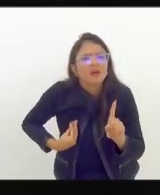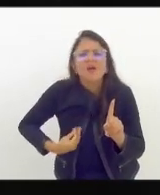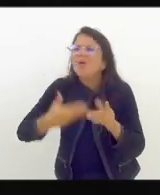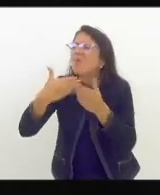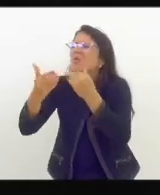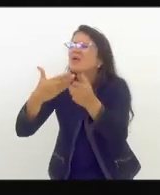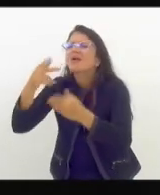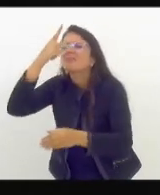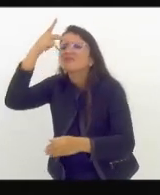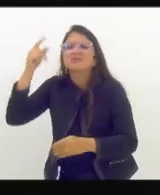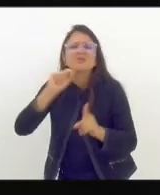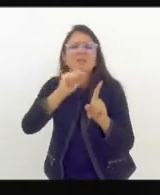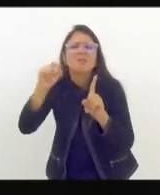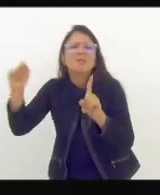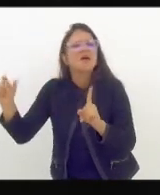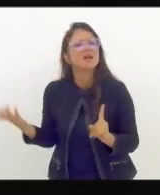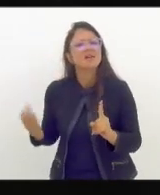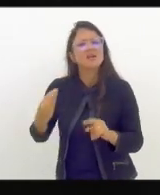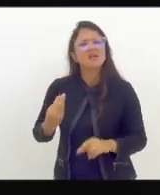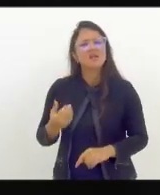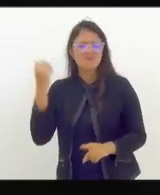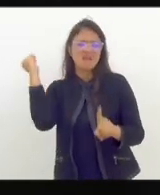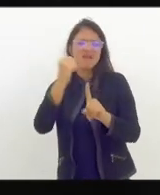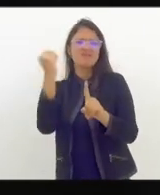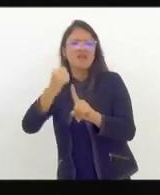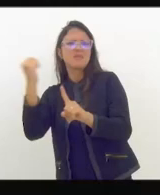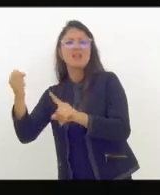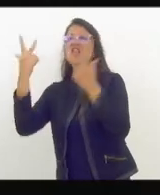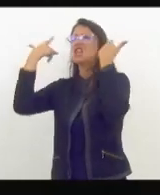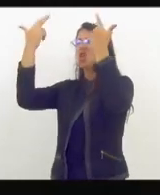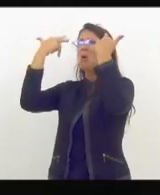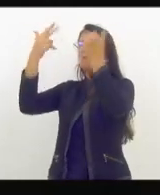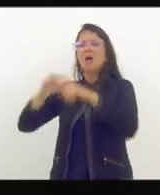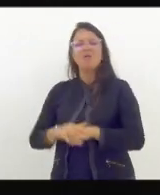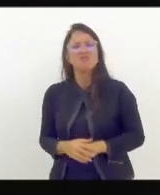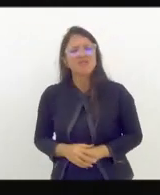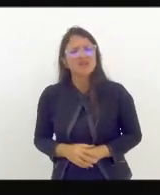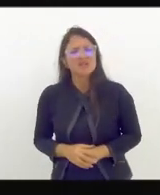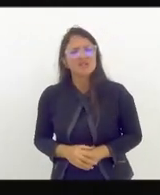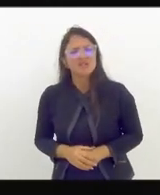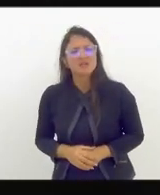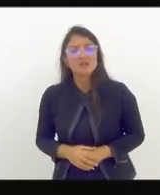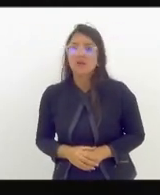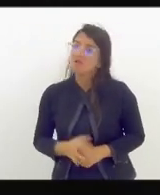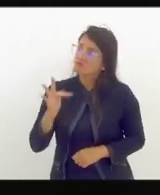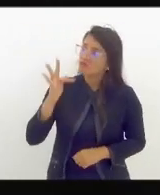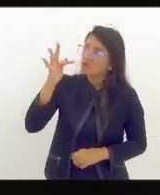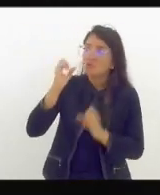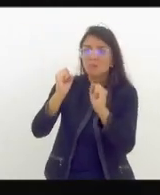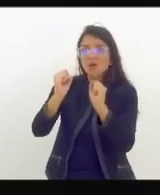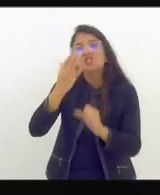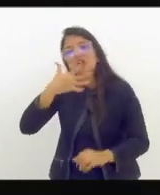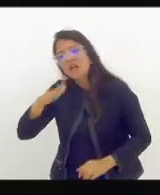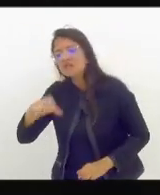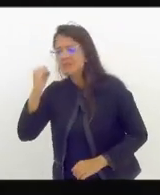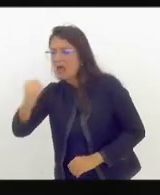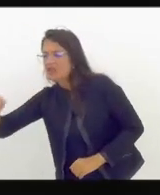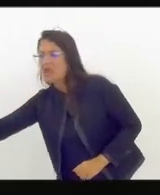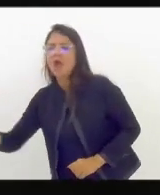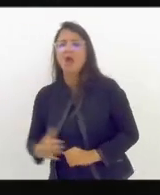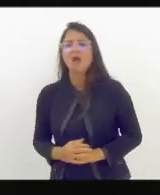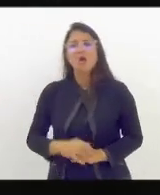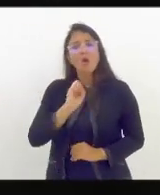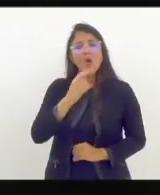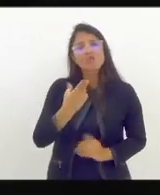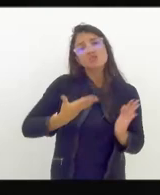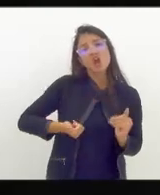Agora vai virar moda assassinar, tirar a vida, daqui a pouco é das crianças, daqui a pouco é de adolescente, daqui a pouco é de qualquer